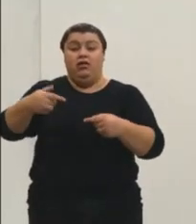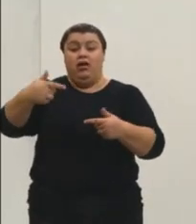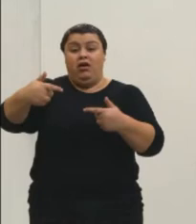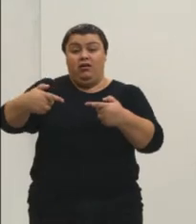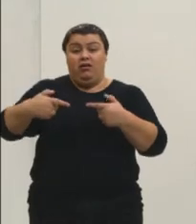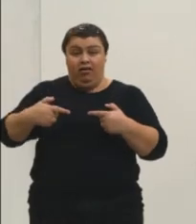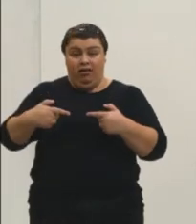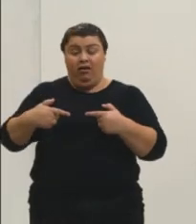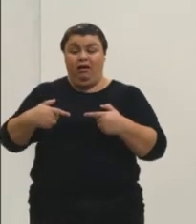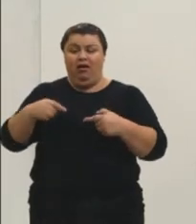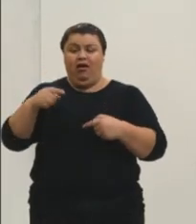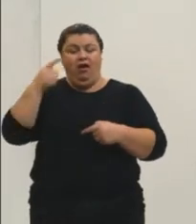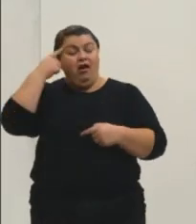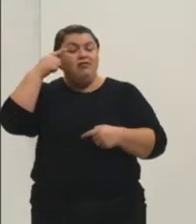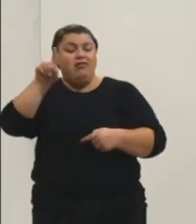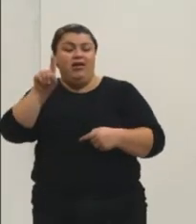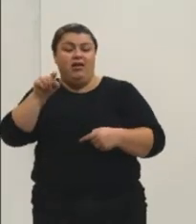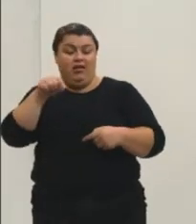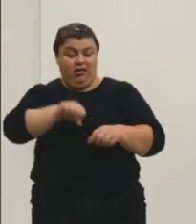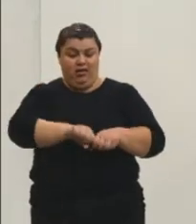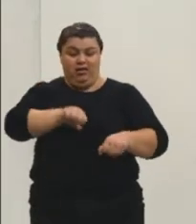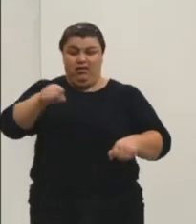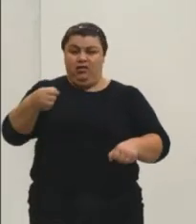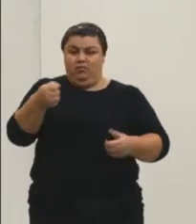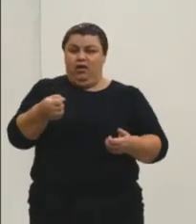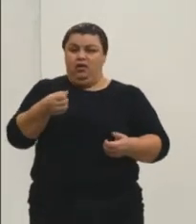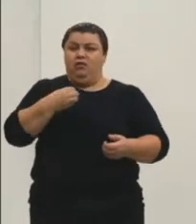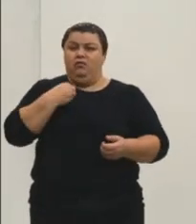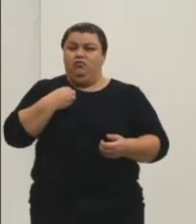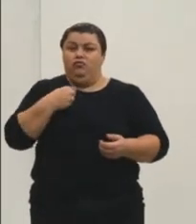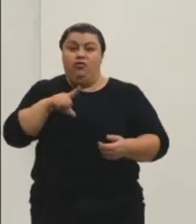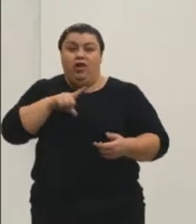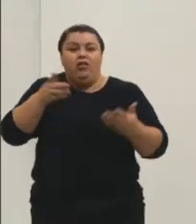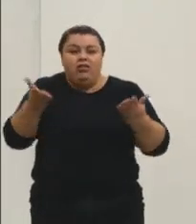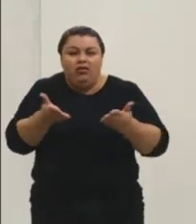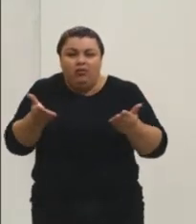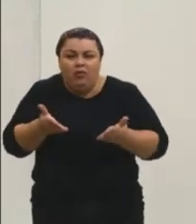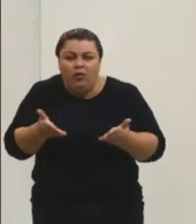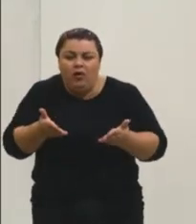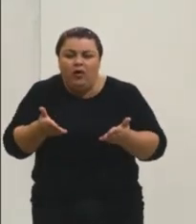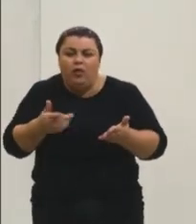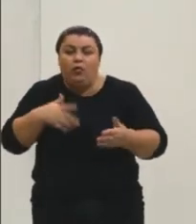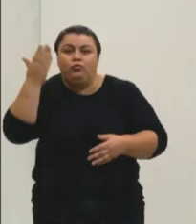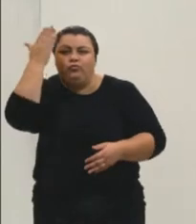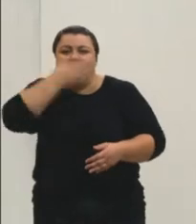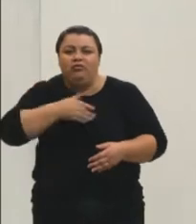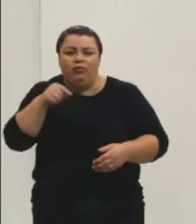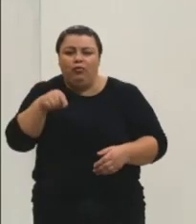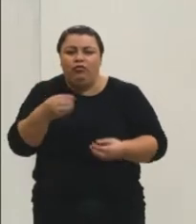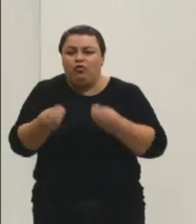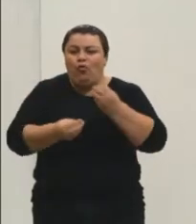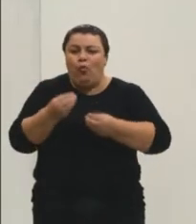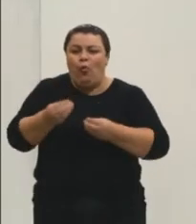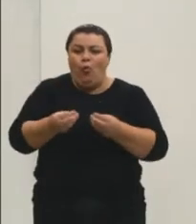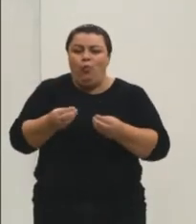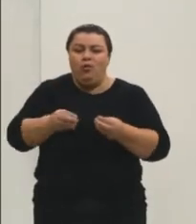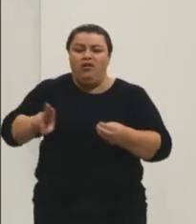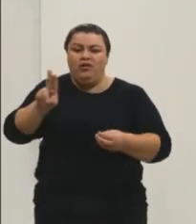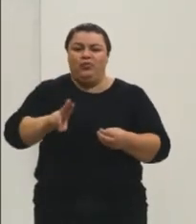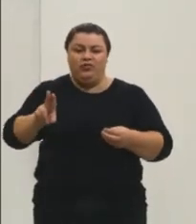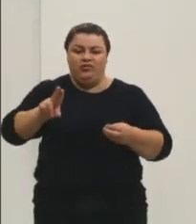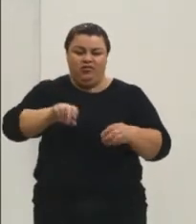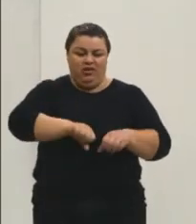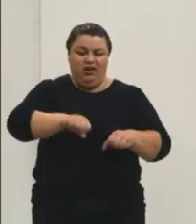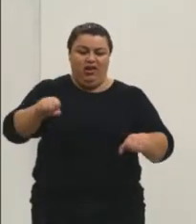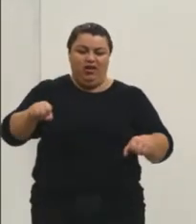ideia não era que essa espada perdurasse até hoje em dia como um testemunho de como eram as armas naquela